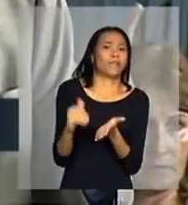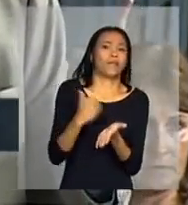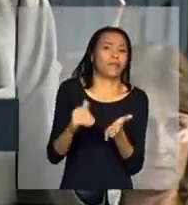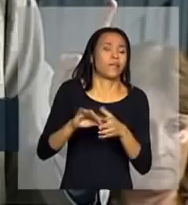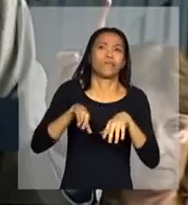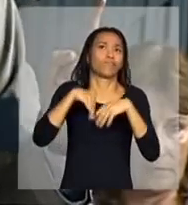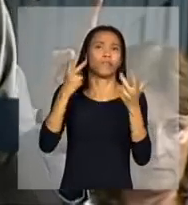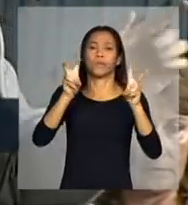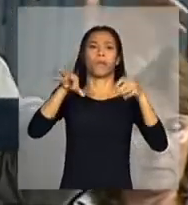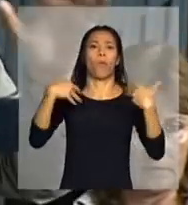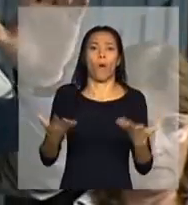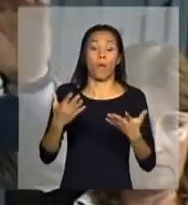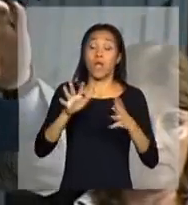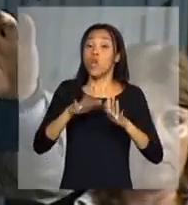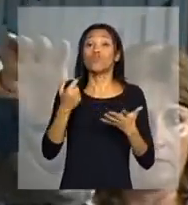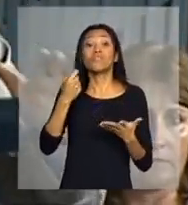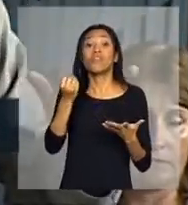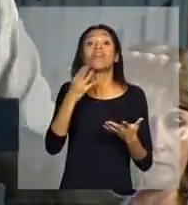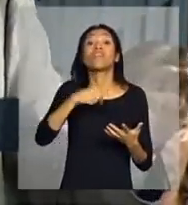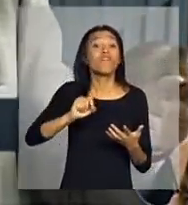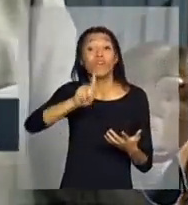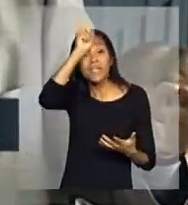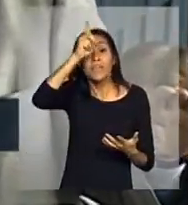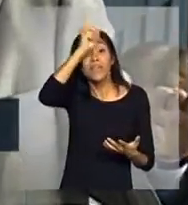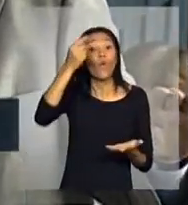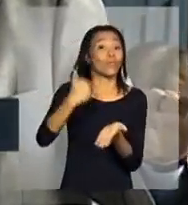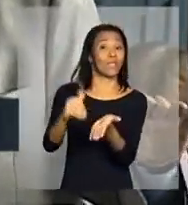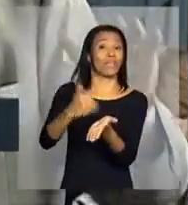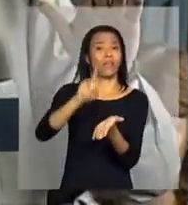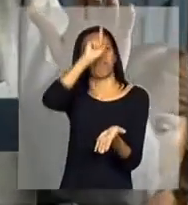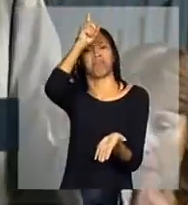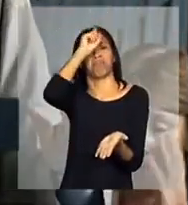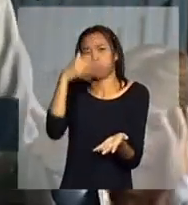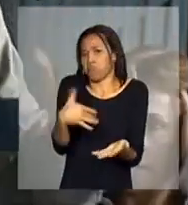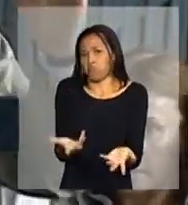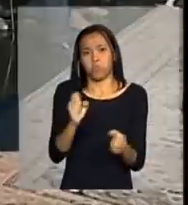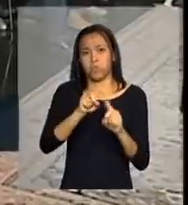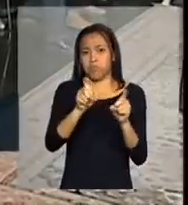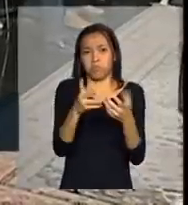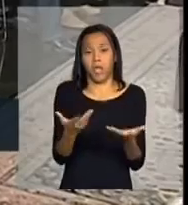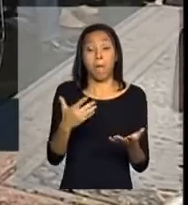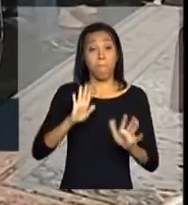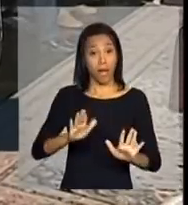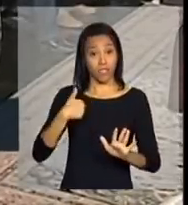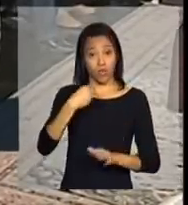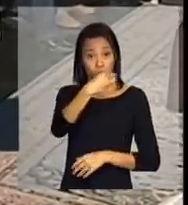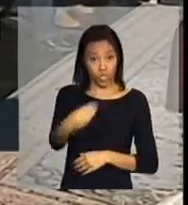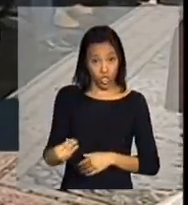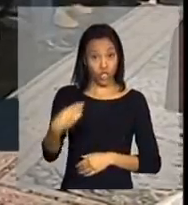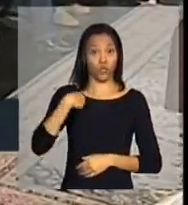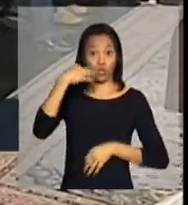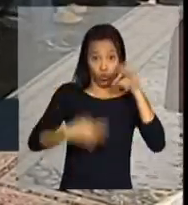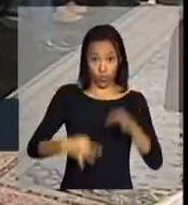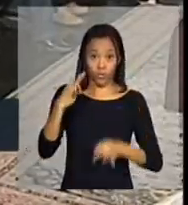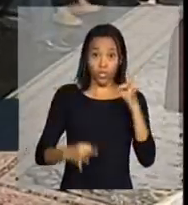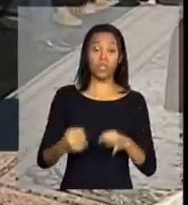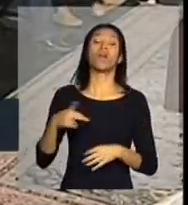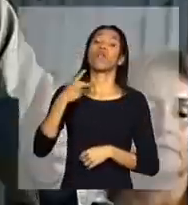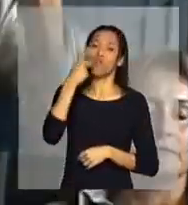lá do que for. Eu não sei de onde surgiu isso, mas na condição de ministro de Estado de Justiça, eu digo,